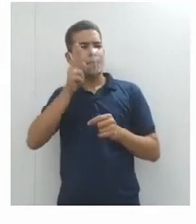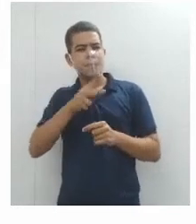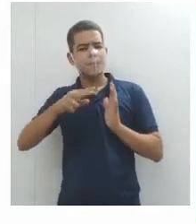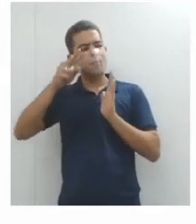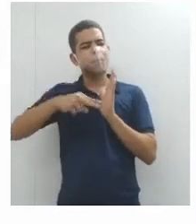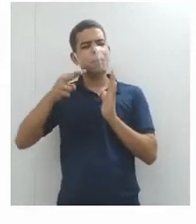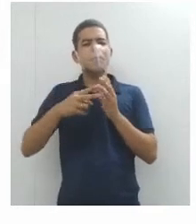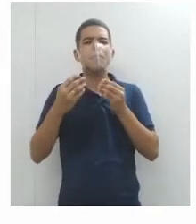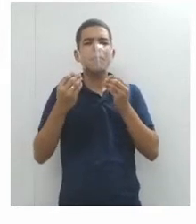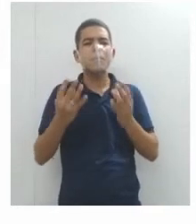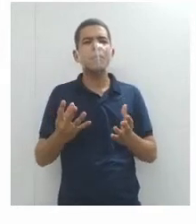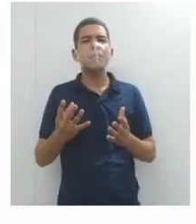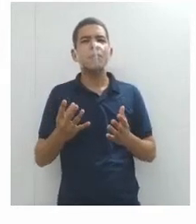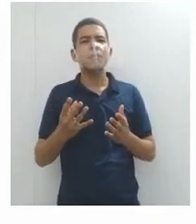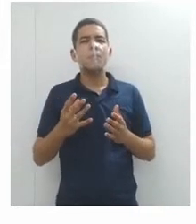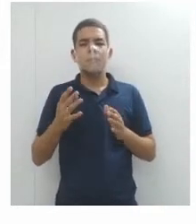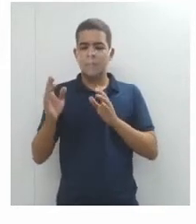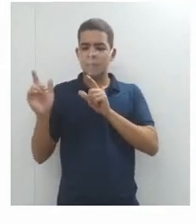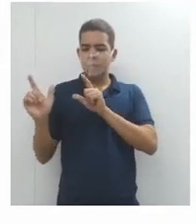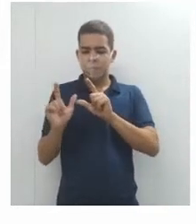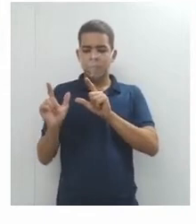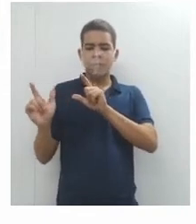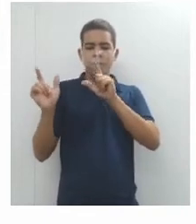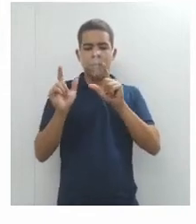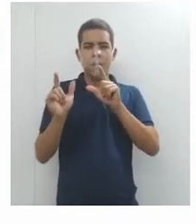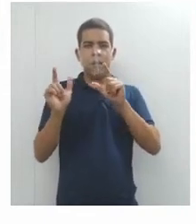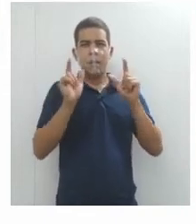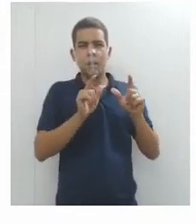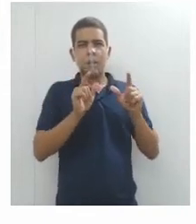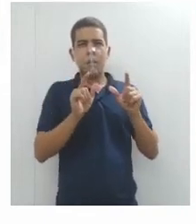consiga perceber que o andamento da escrita